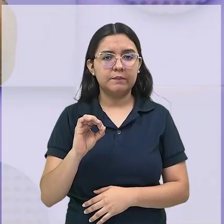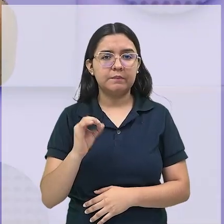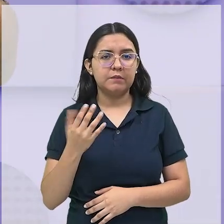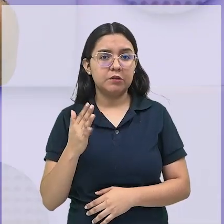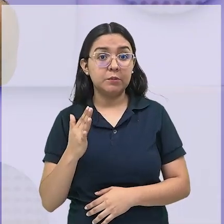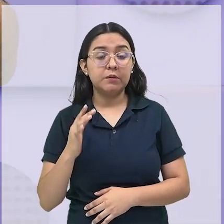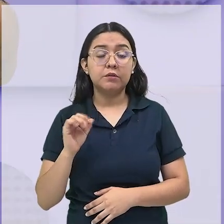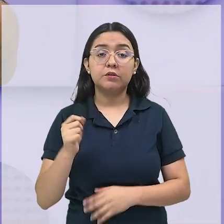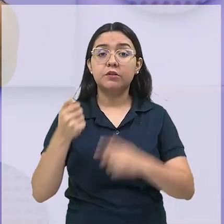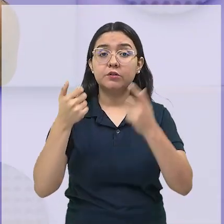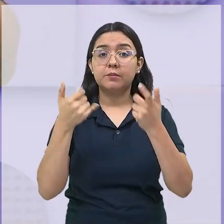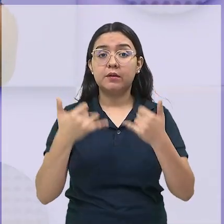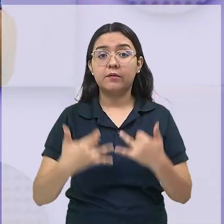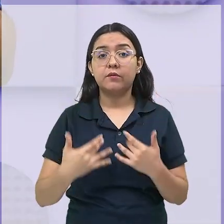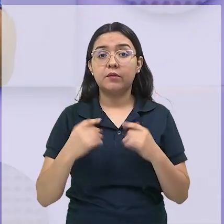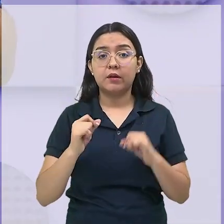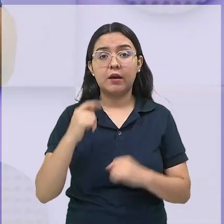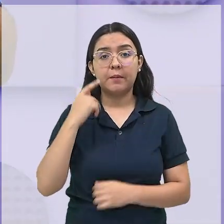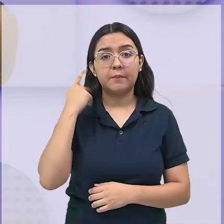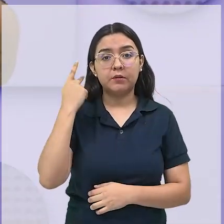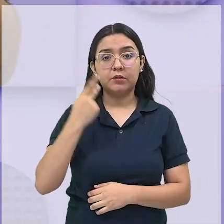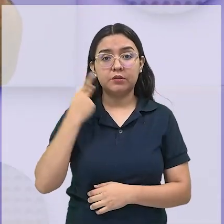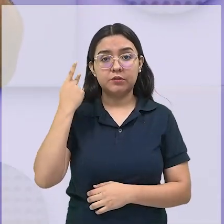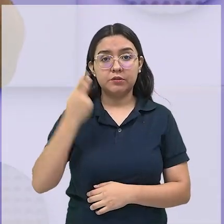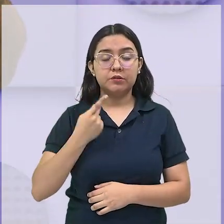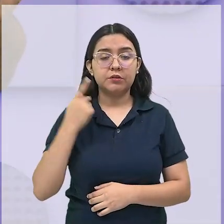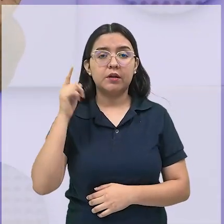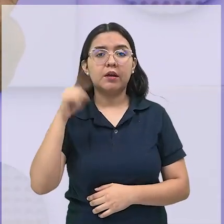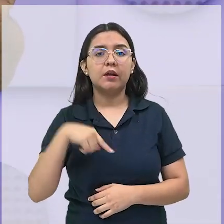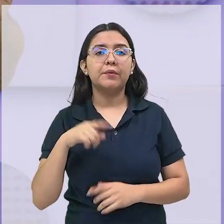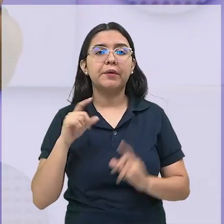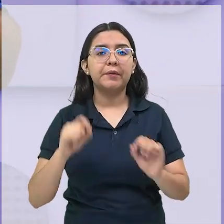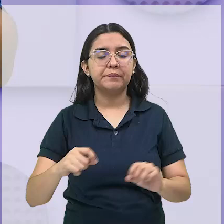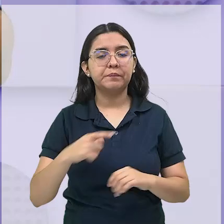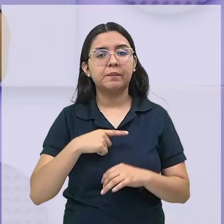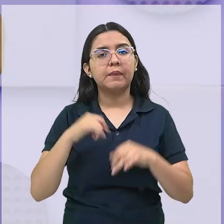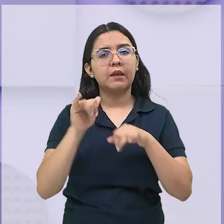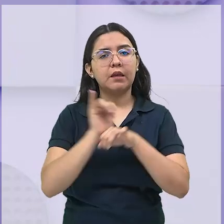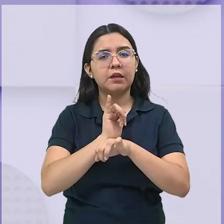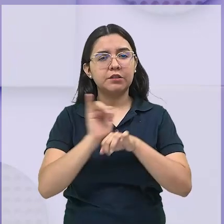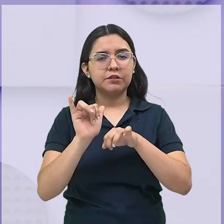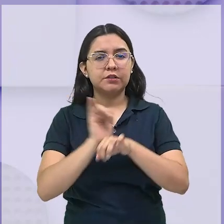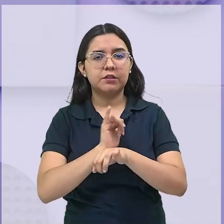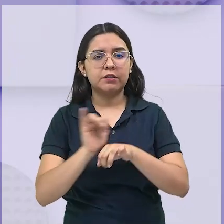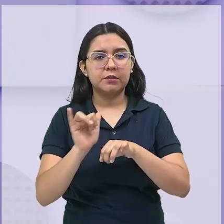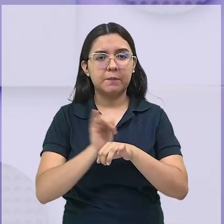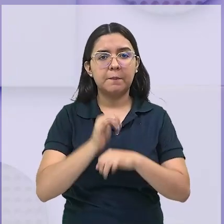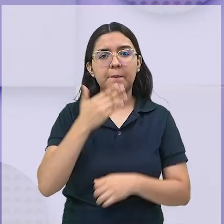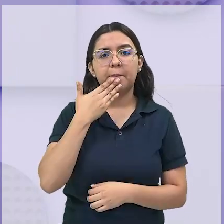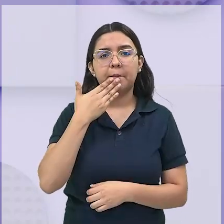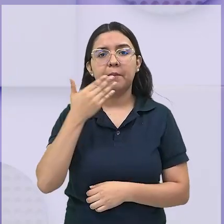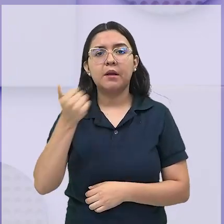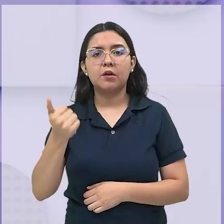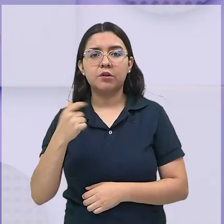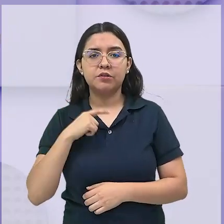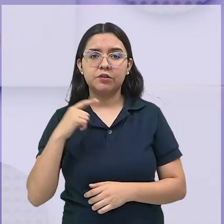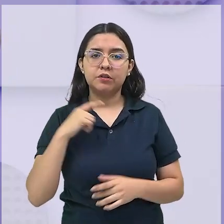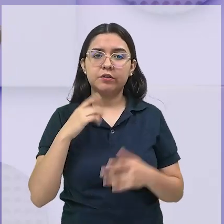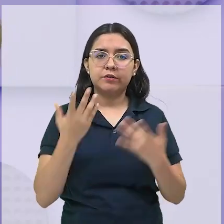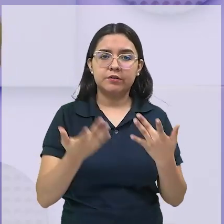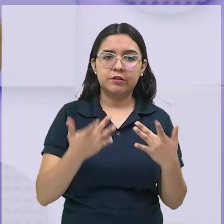recordo, que falava que a política é a maneira mais bonita de fazer